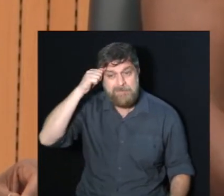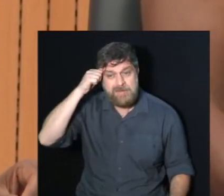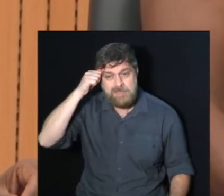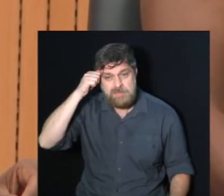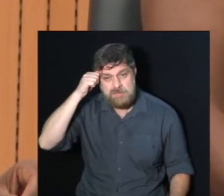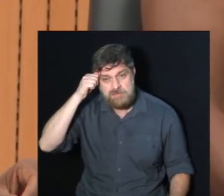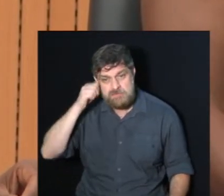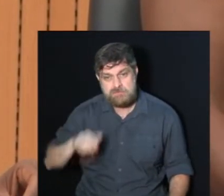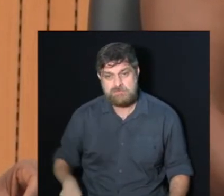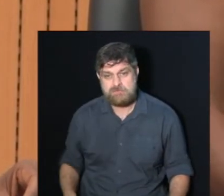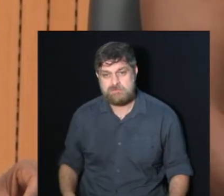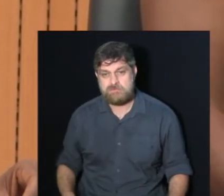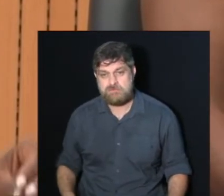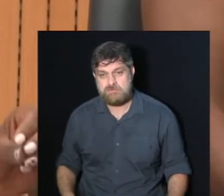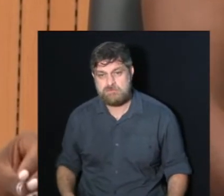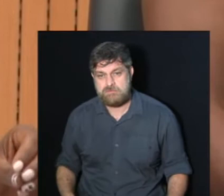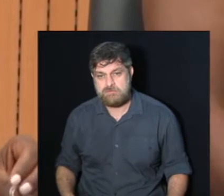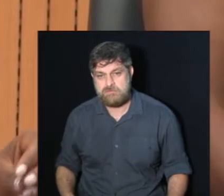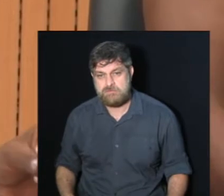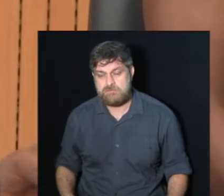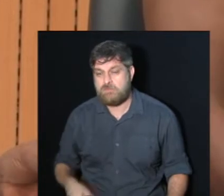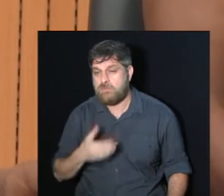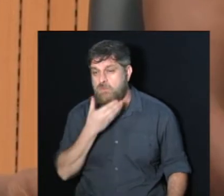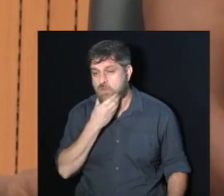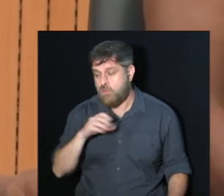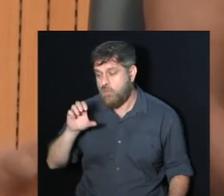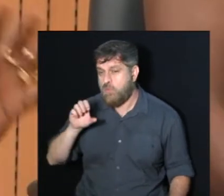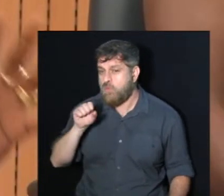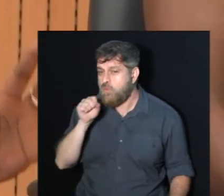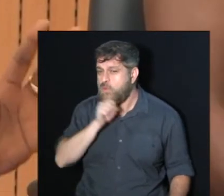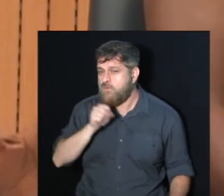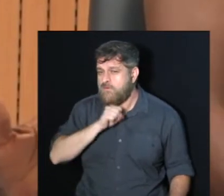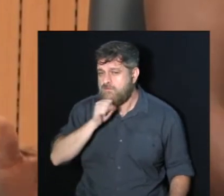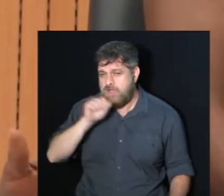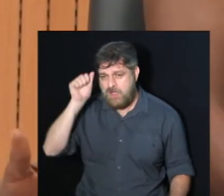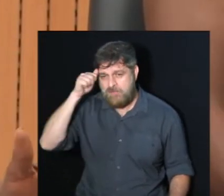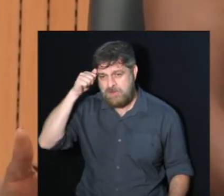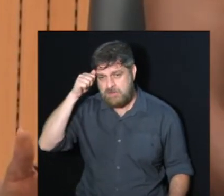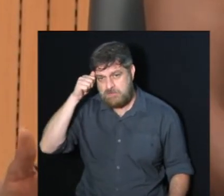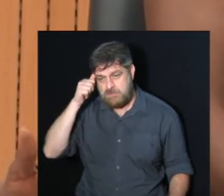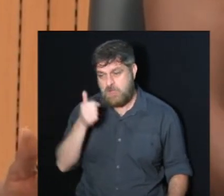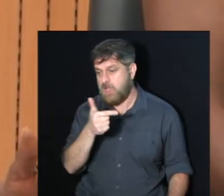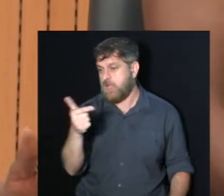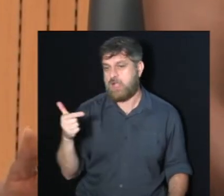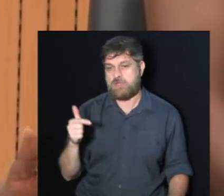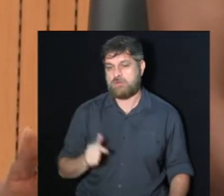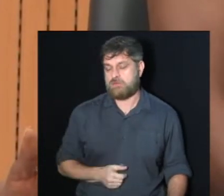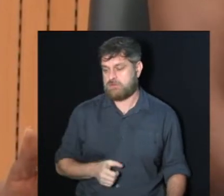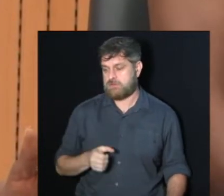Negro. Os preto velho é negro, não tem preto velho europeu.